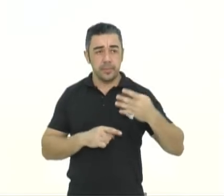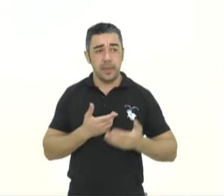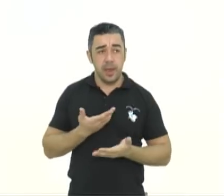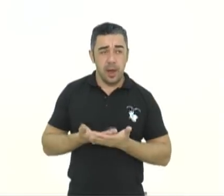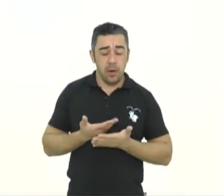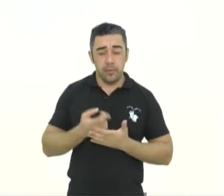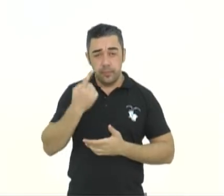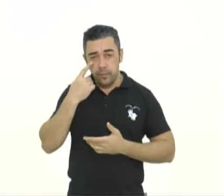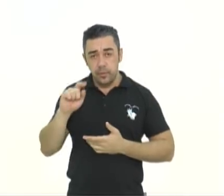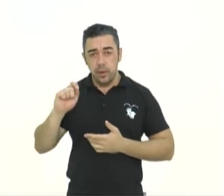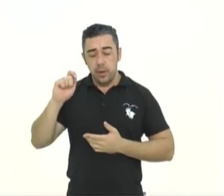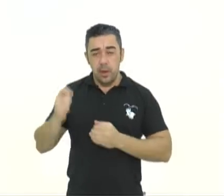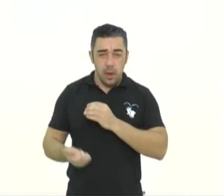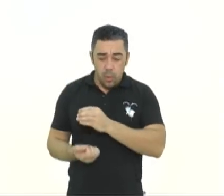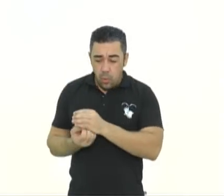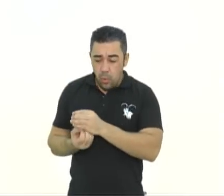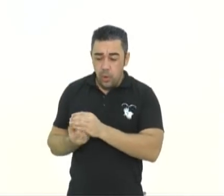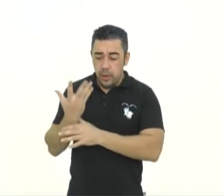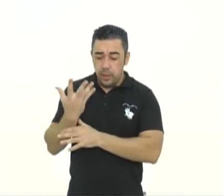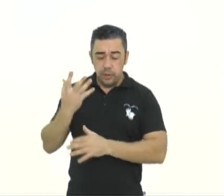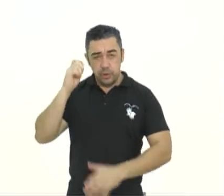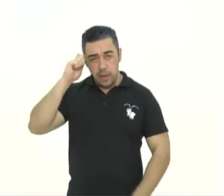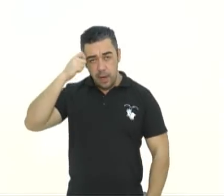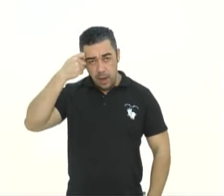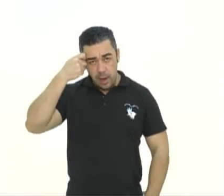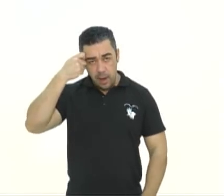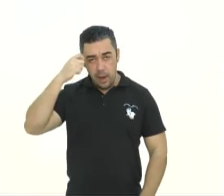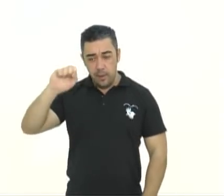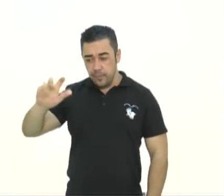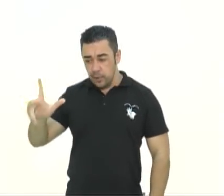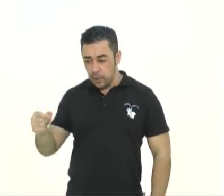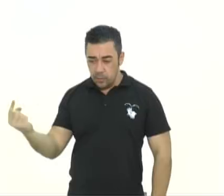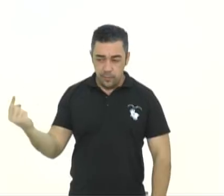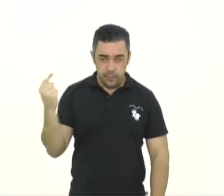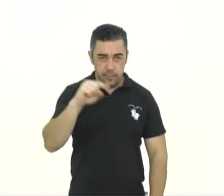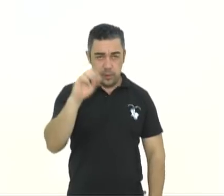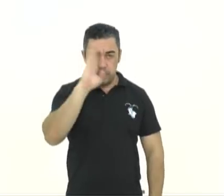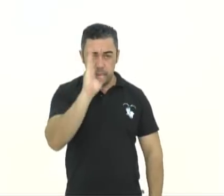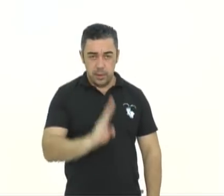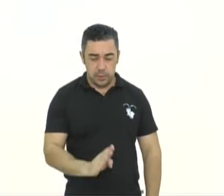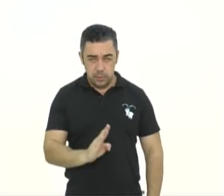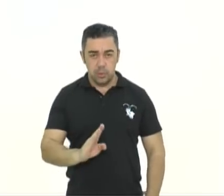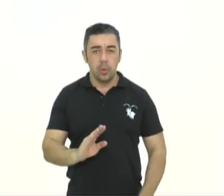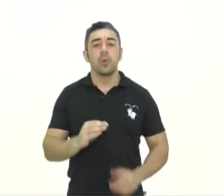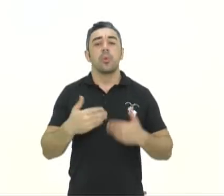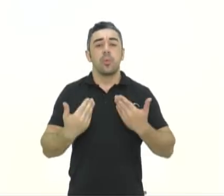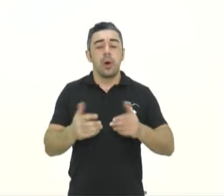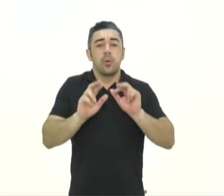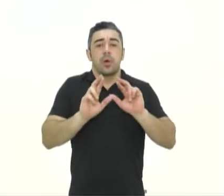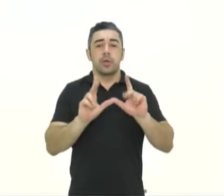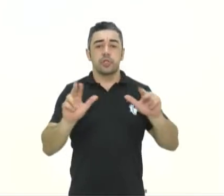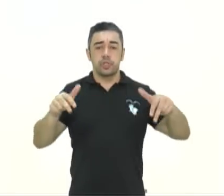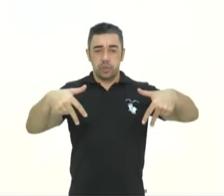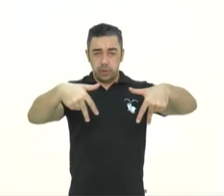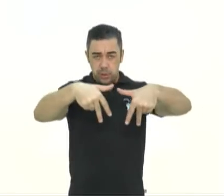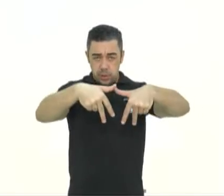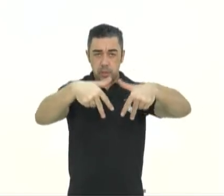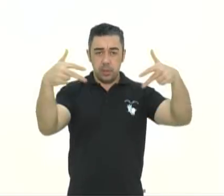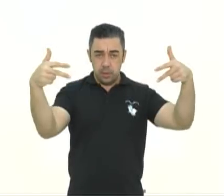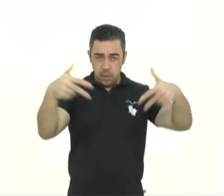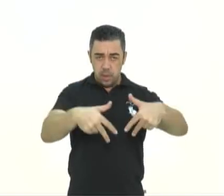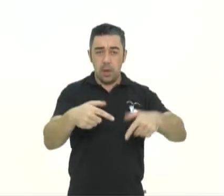a origem dos africanos que foram trazidos para o Brasil, as etnias que faziam parte, que esses africanos faziam parte, e